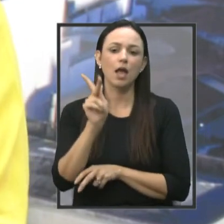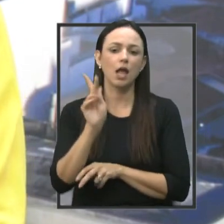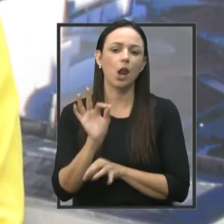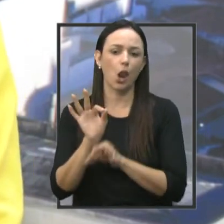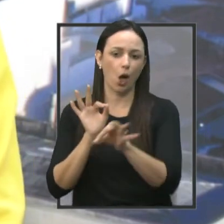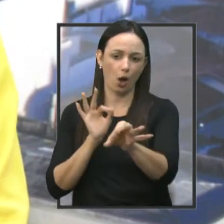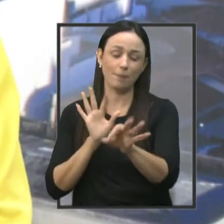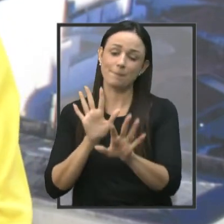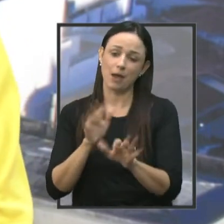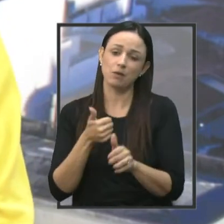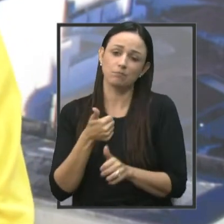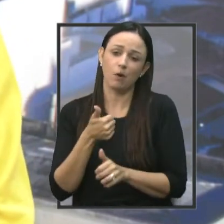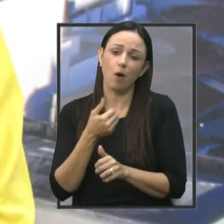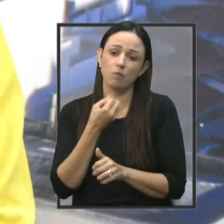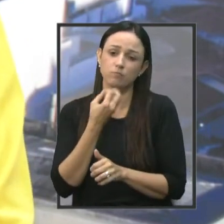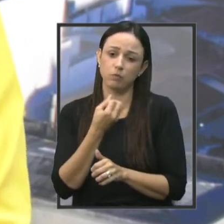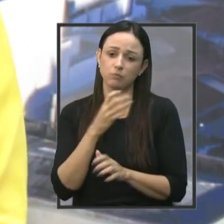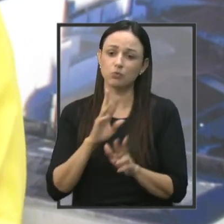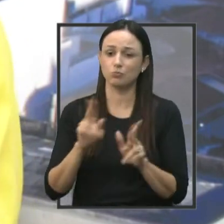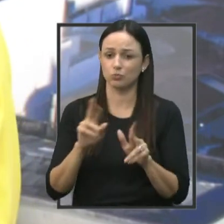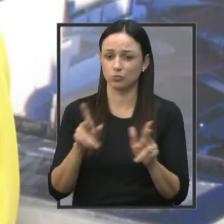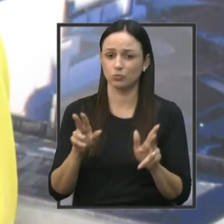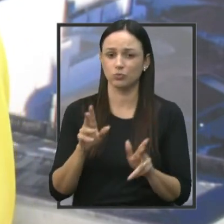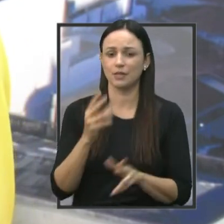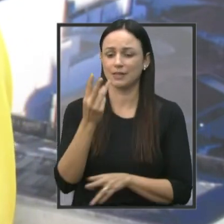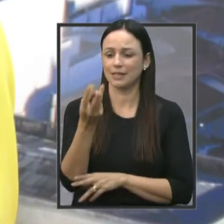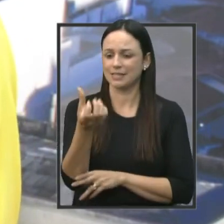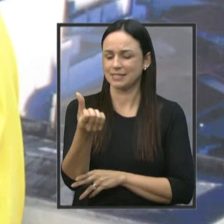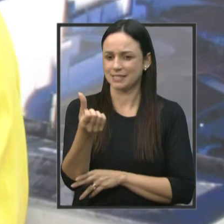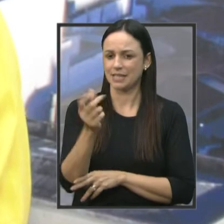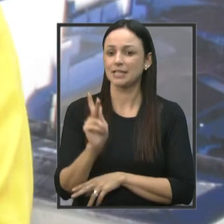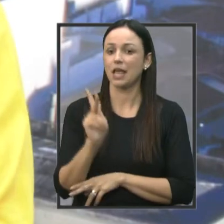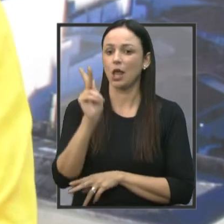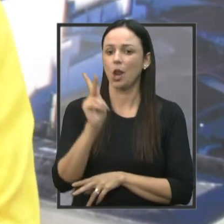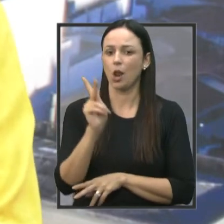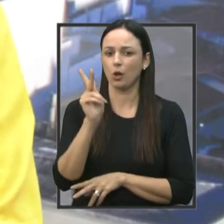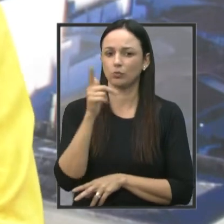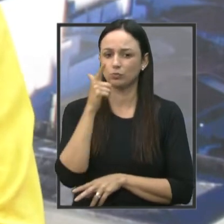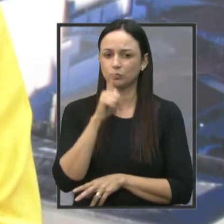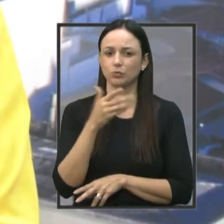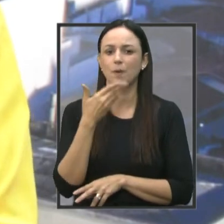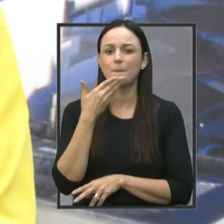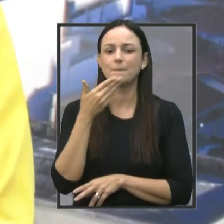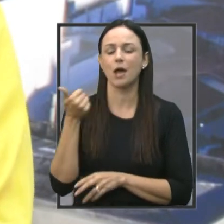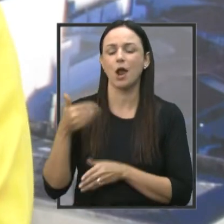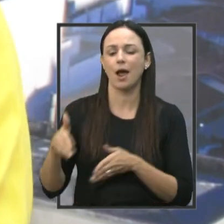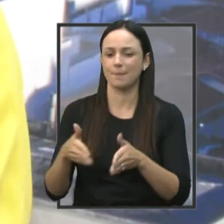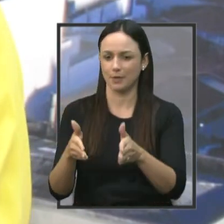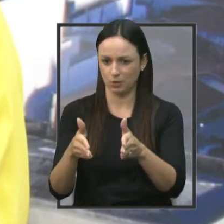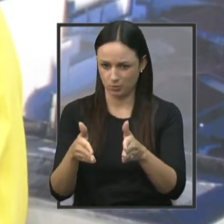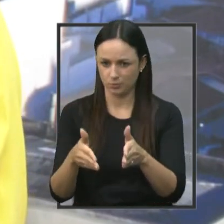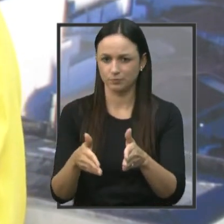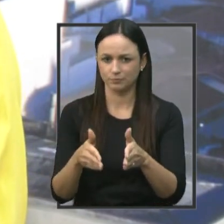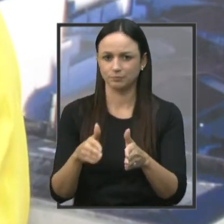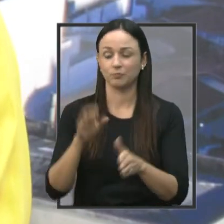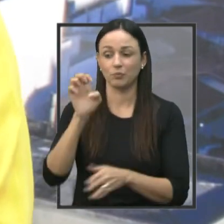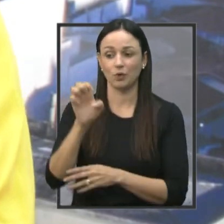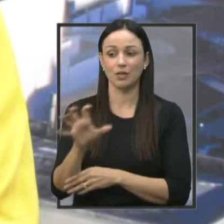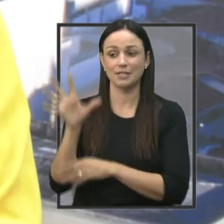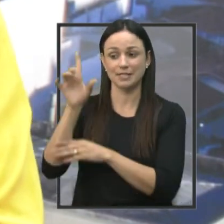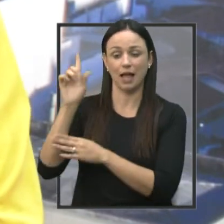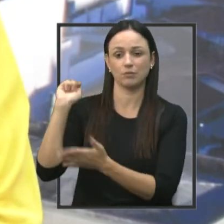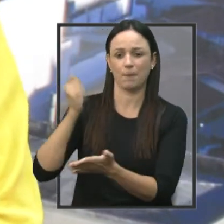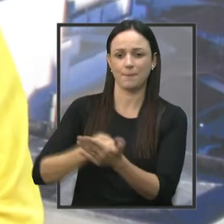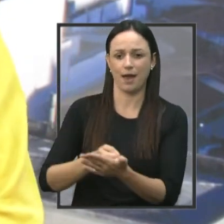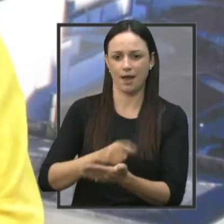entendeu? Foram 36 quilômetros adquiridos do melhor caminho, aonde o Estado paga,